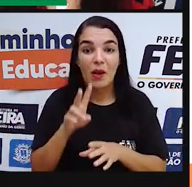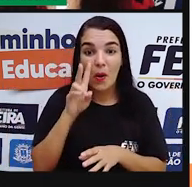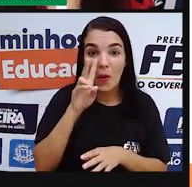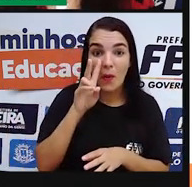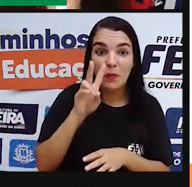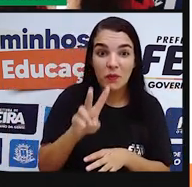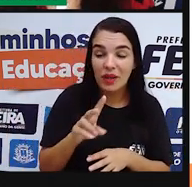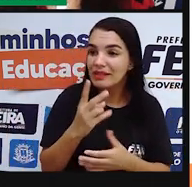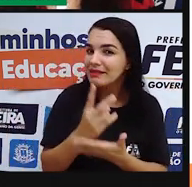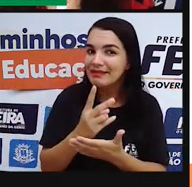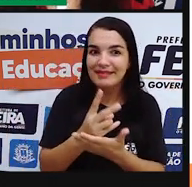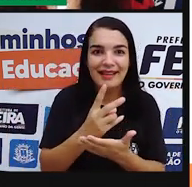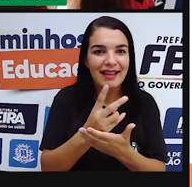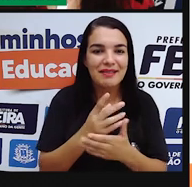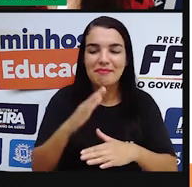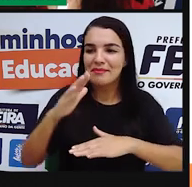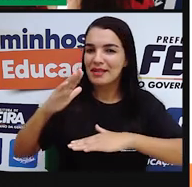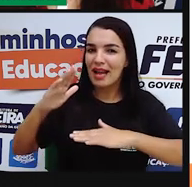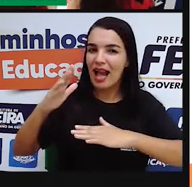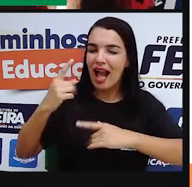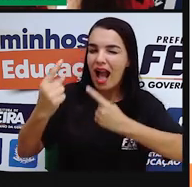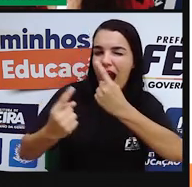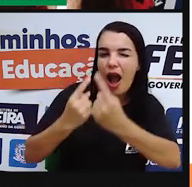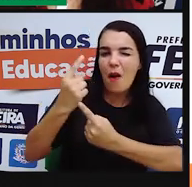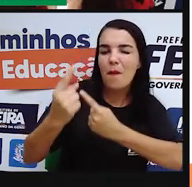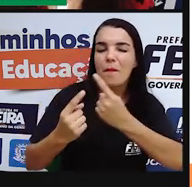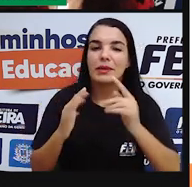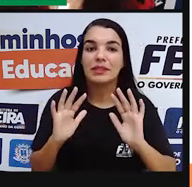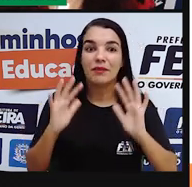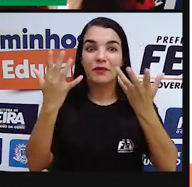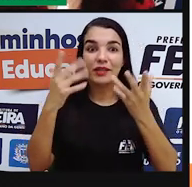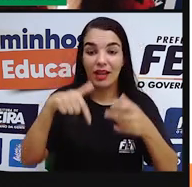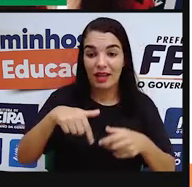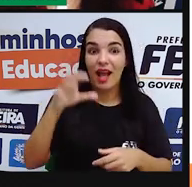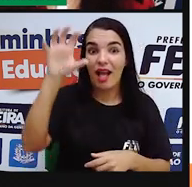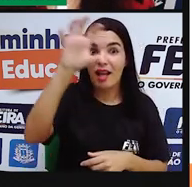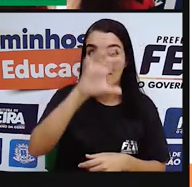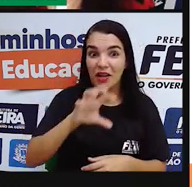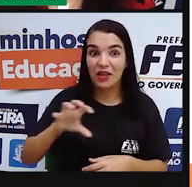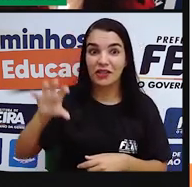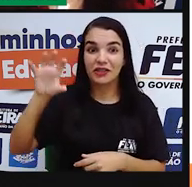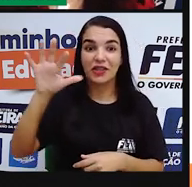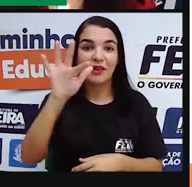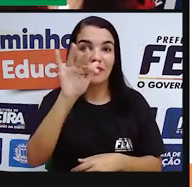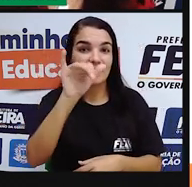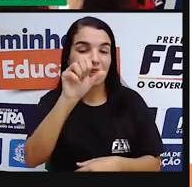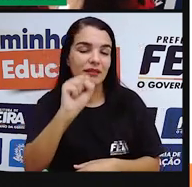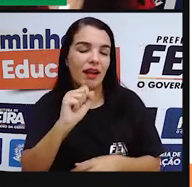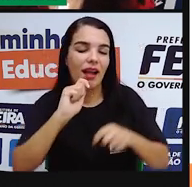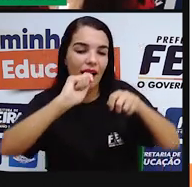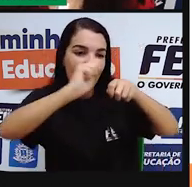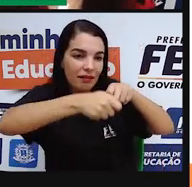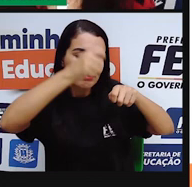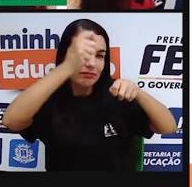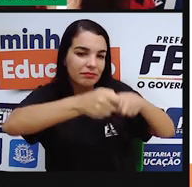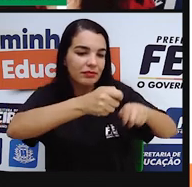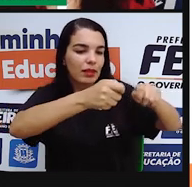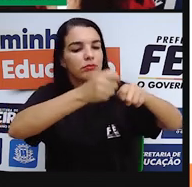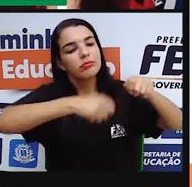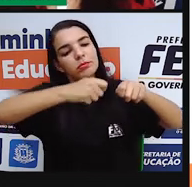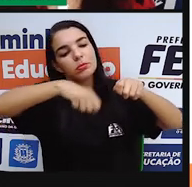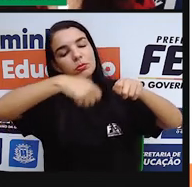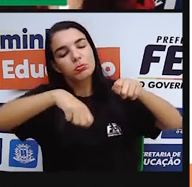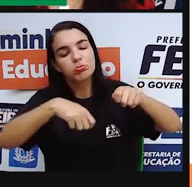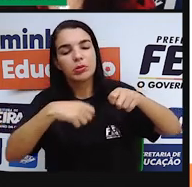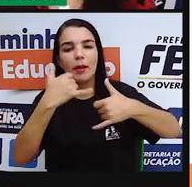vê em algumas festividades aqui na nossa região mesmo, né? Que é a pescaria, o